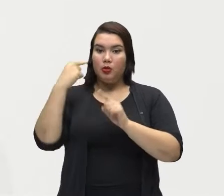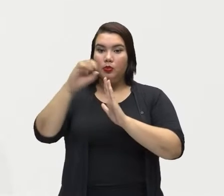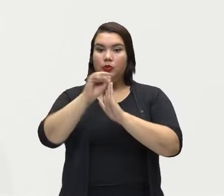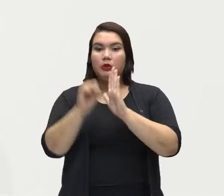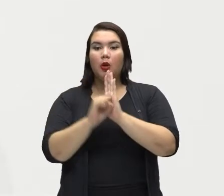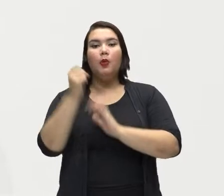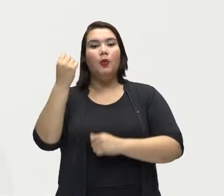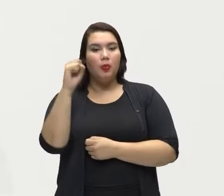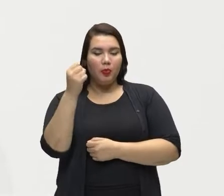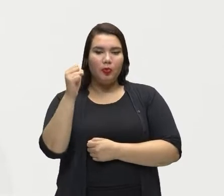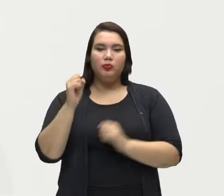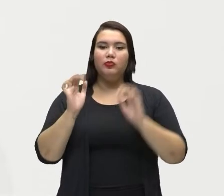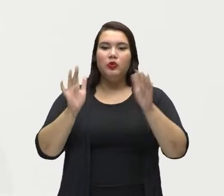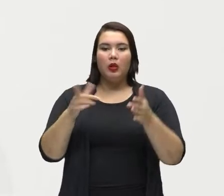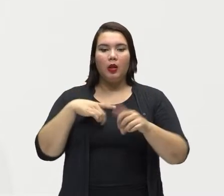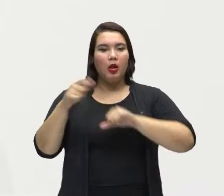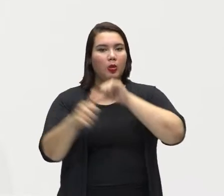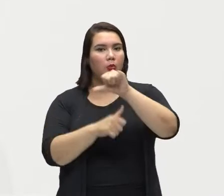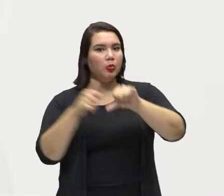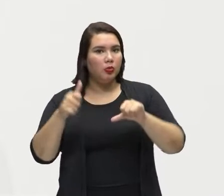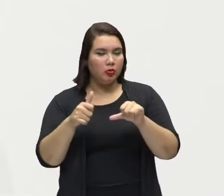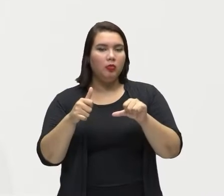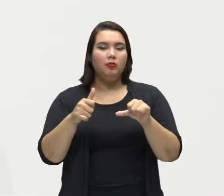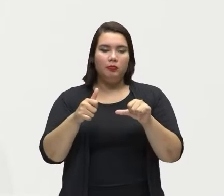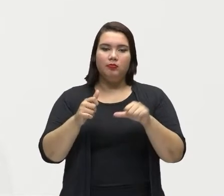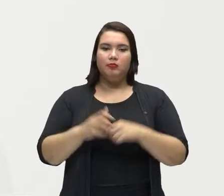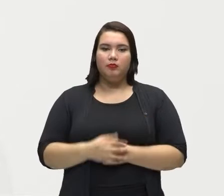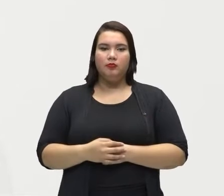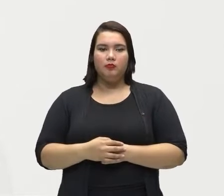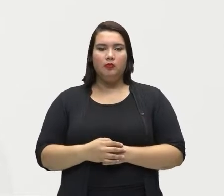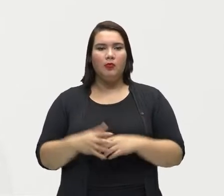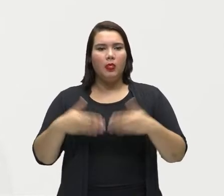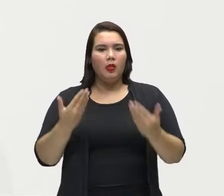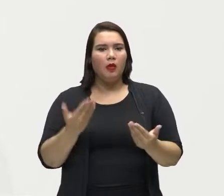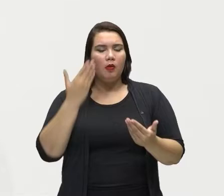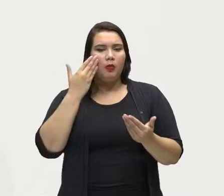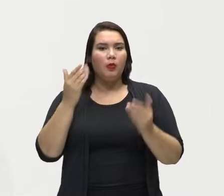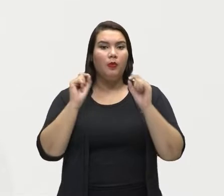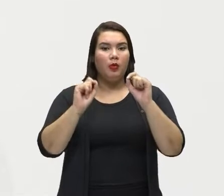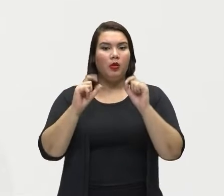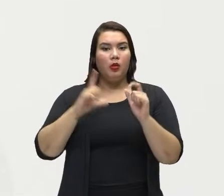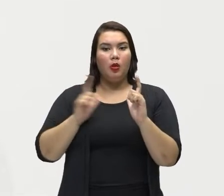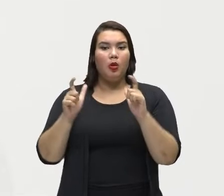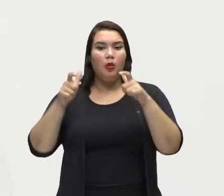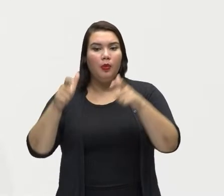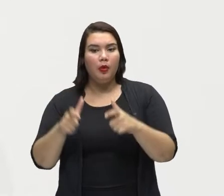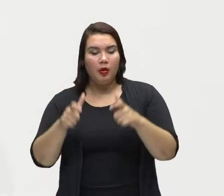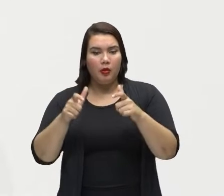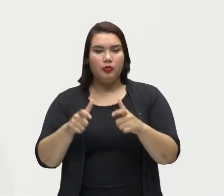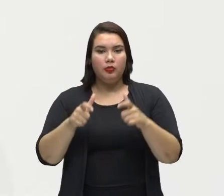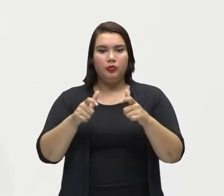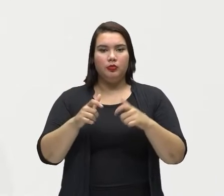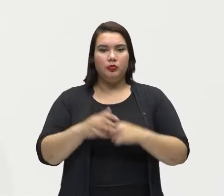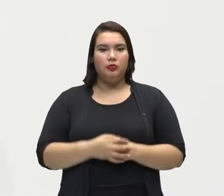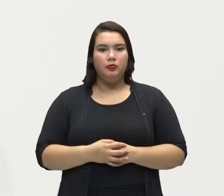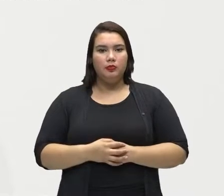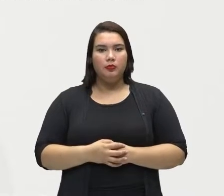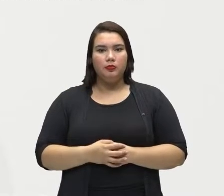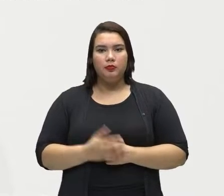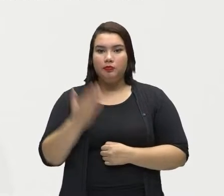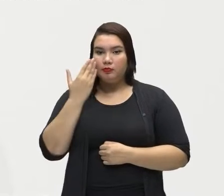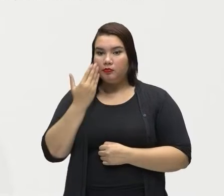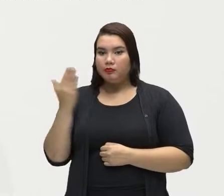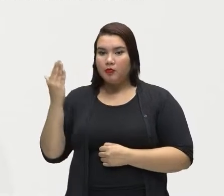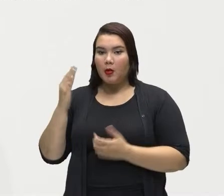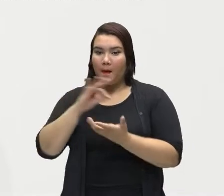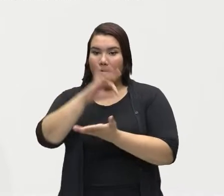se tornado um grande império. Olha só onde é que está localizado o Império de Gana nesse mapa, ó. O Império